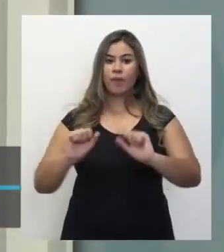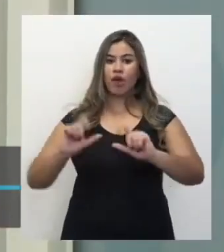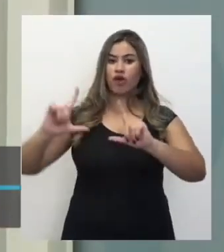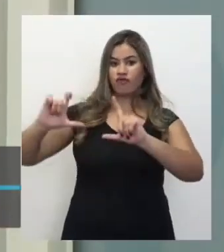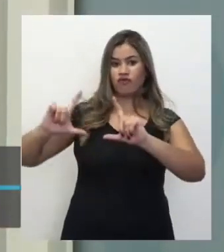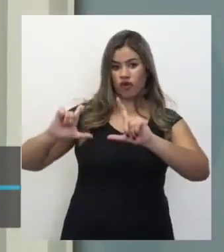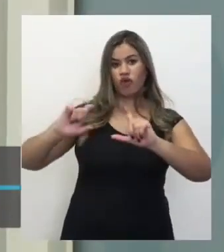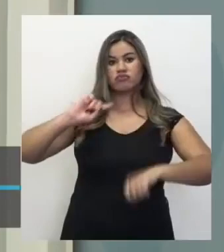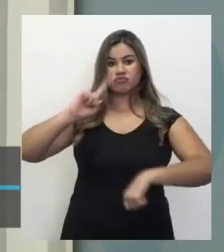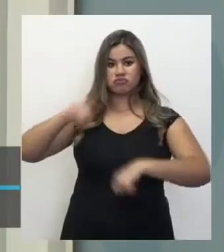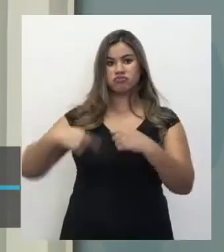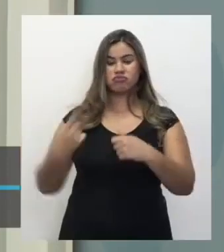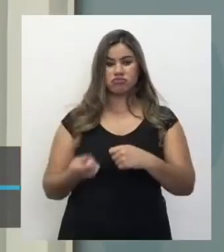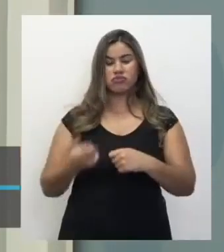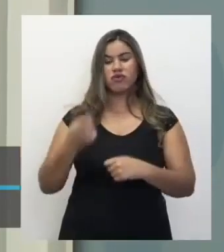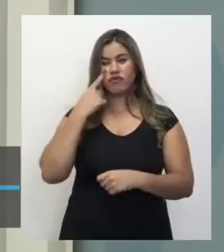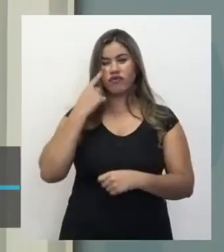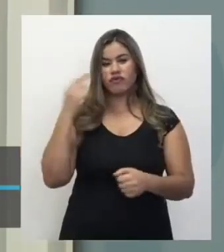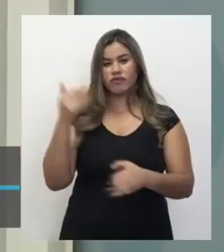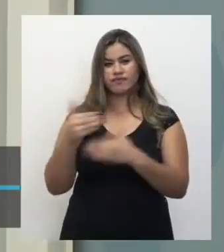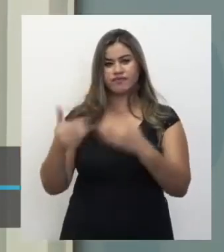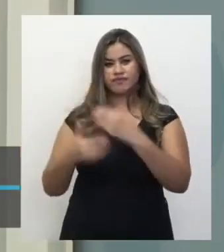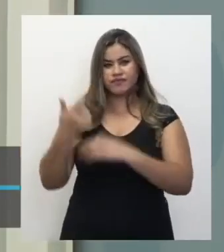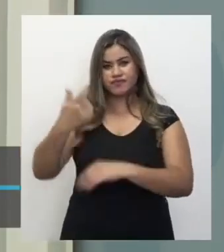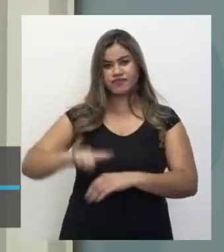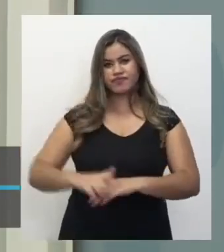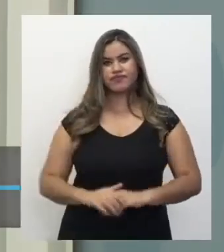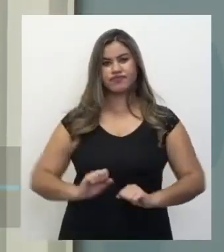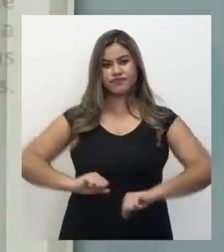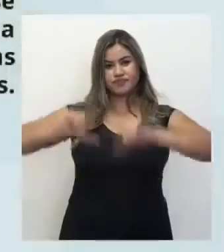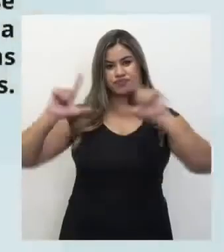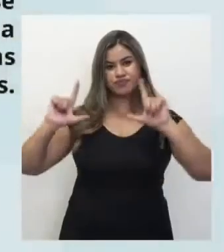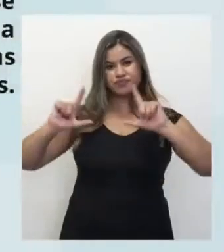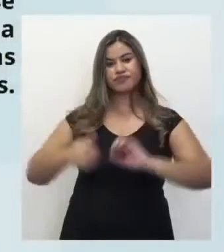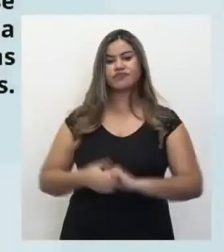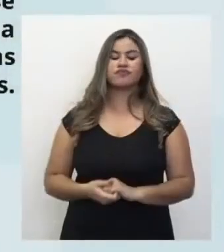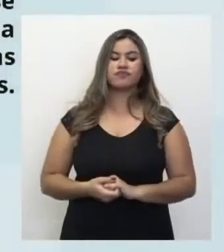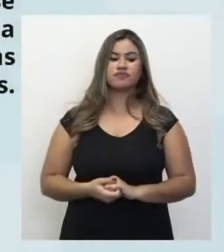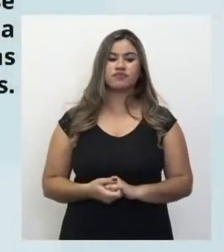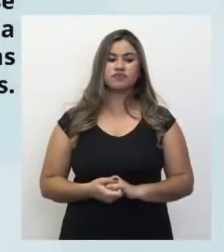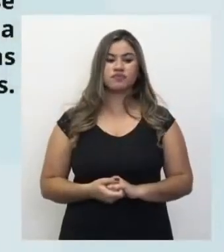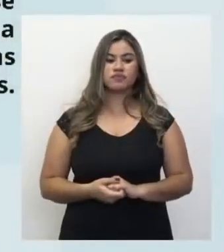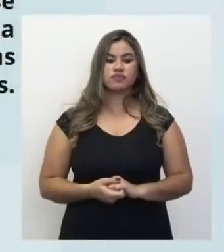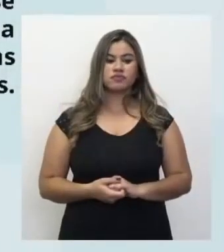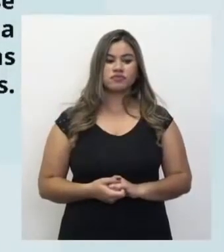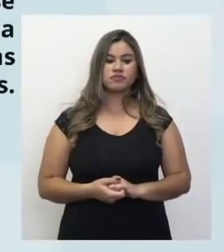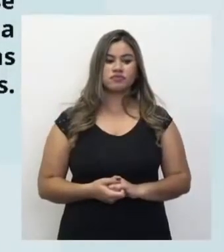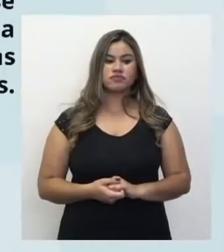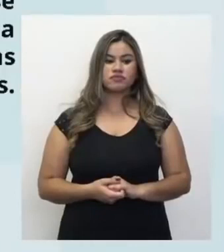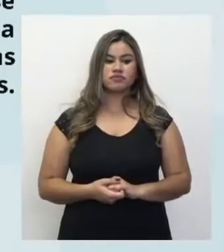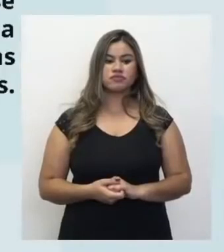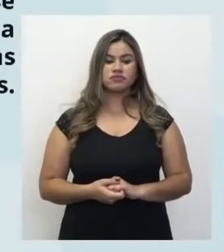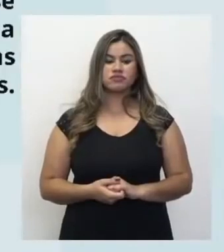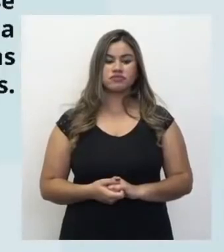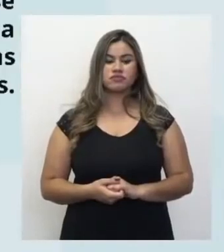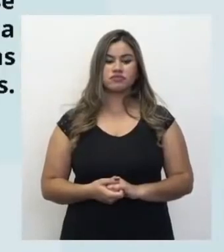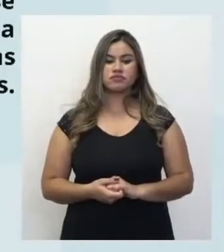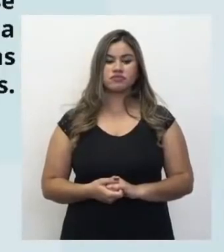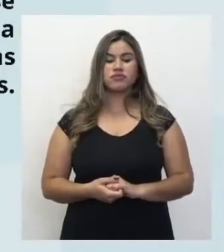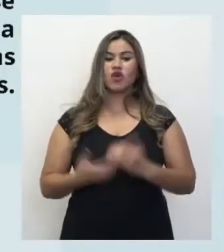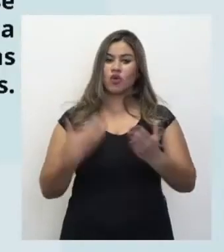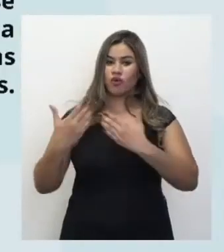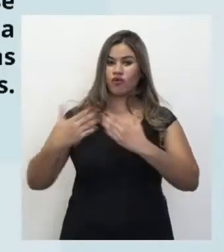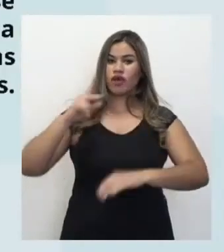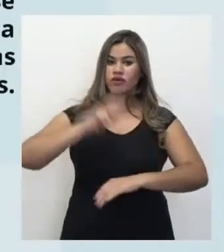favor. Por favor, próximo slide, na tela. Mais uma pergunta. Para vocês participarem, conversem com os professores,